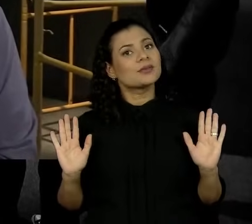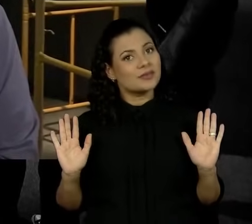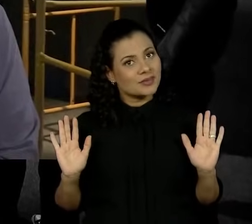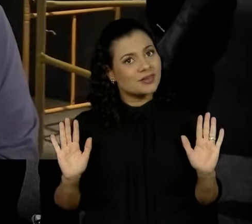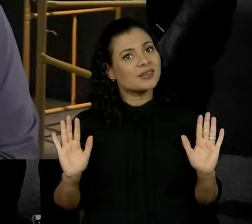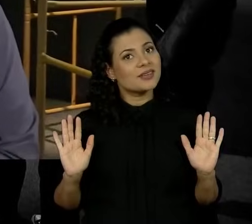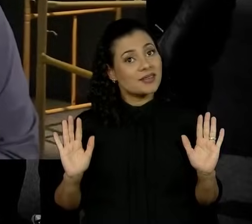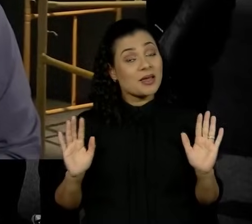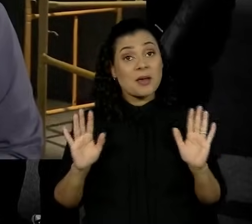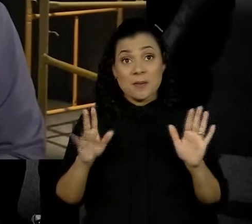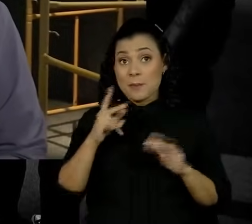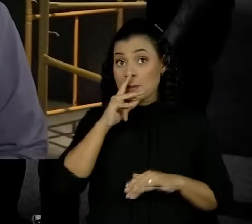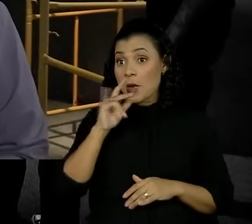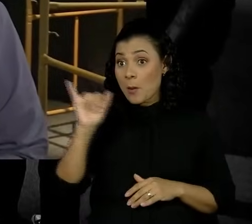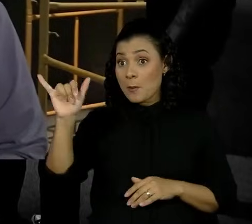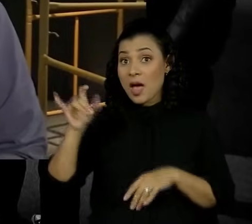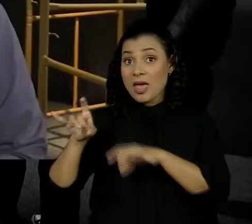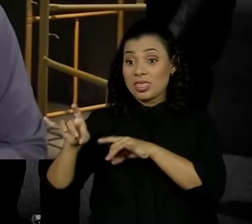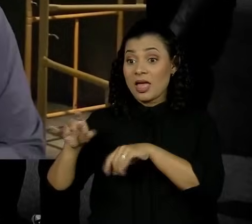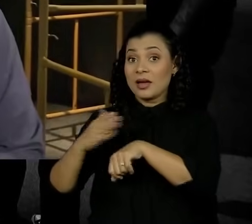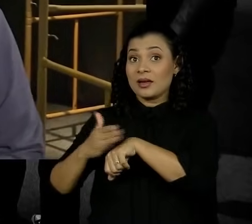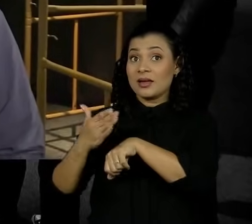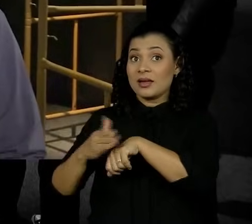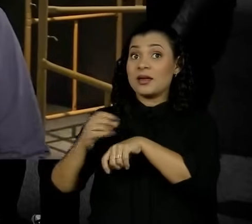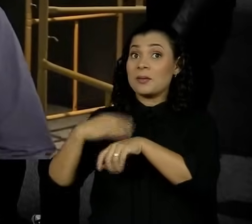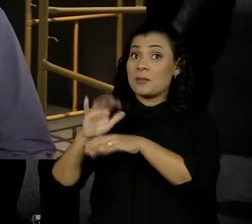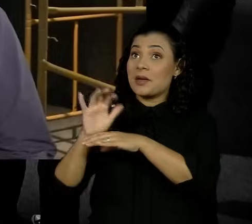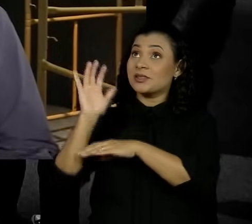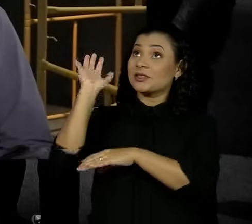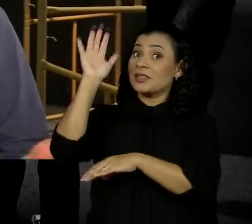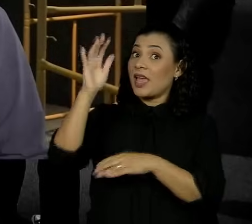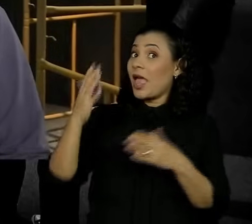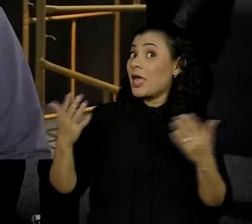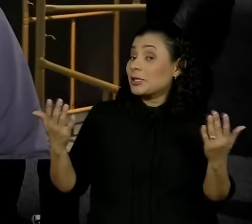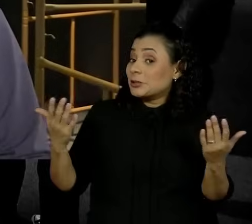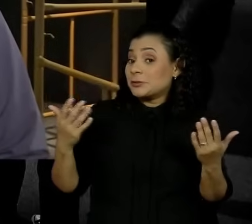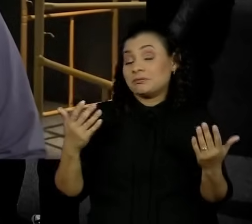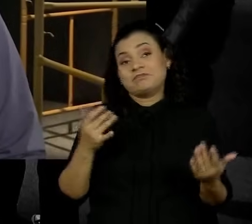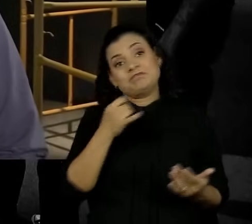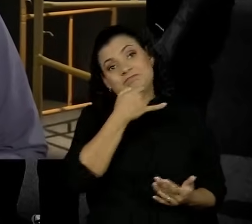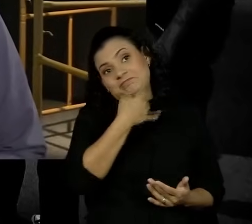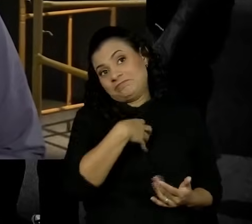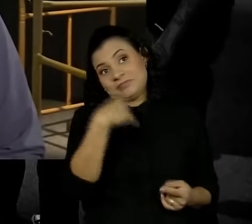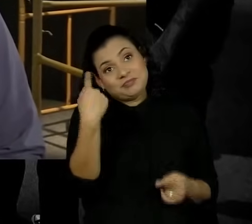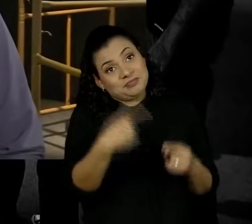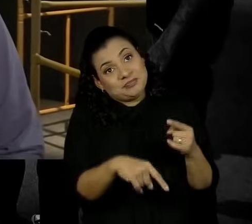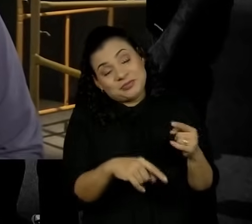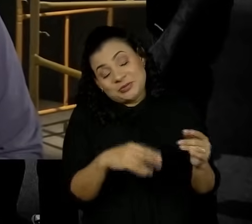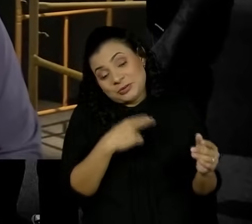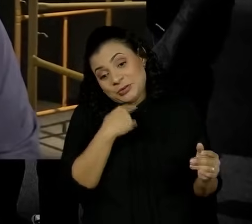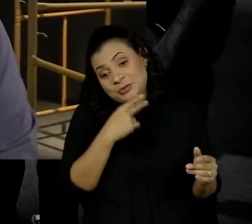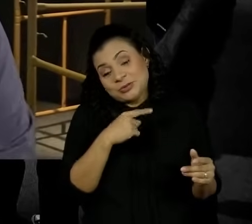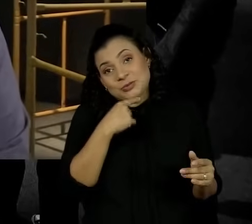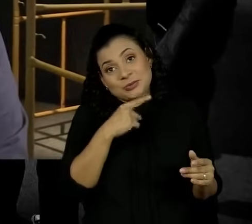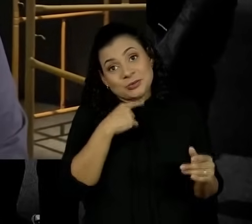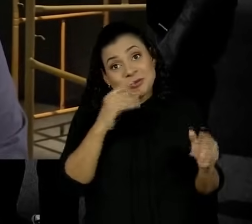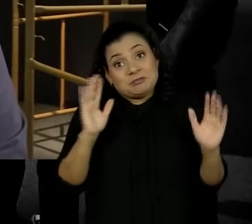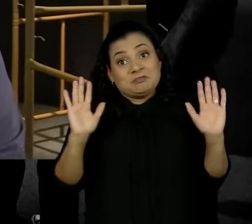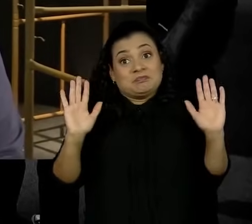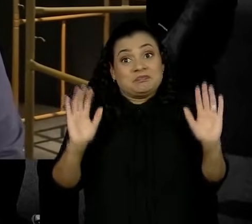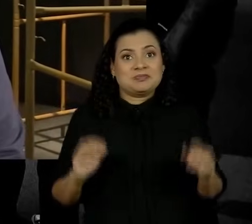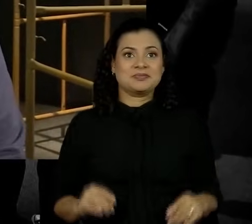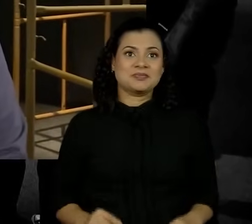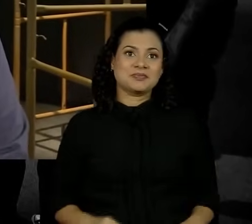Meu pai era técnico de basquete, olha aí, pai. Infelizmente eu não cheguei nesse nível aqui. Não, conforme você